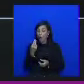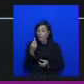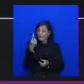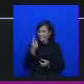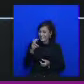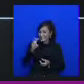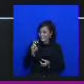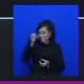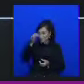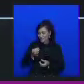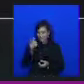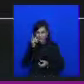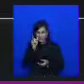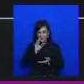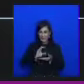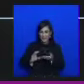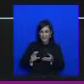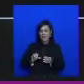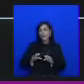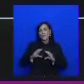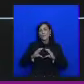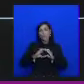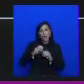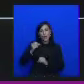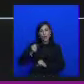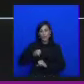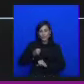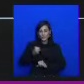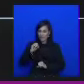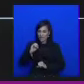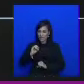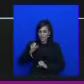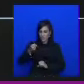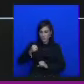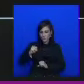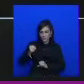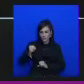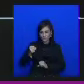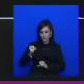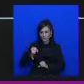Vem chegando mais uma bola. 08, bola 08.